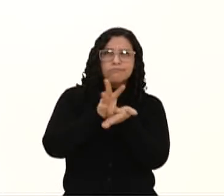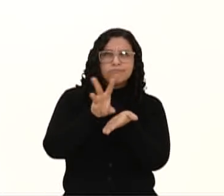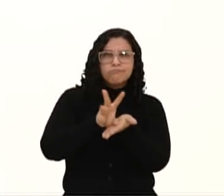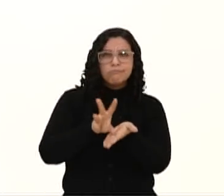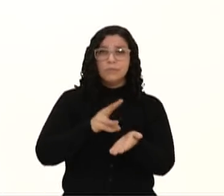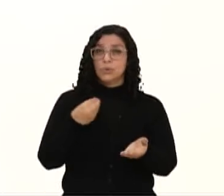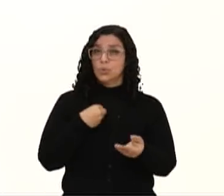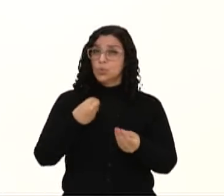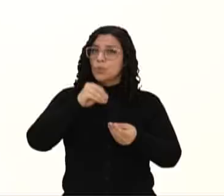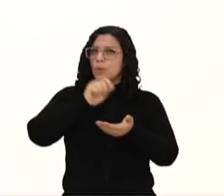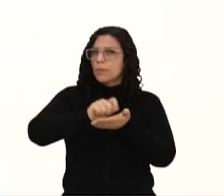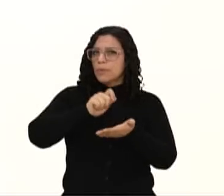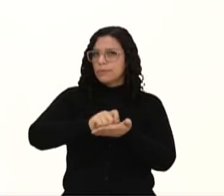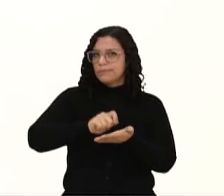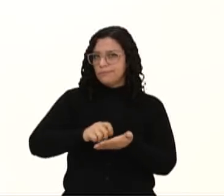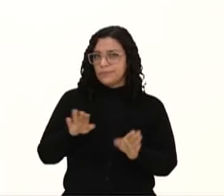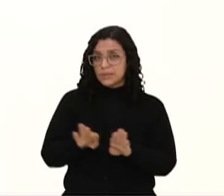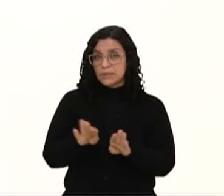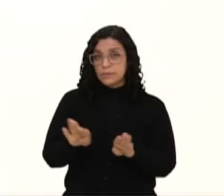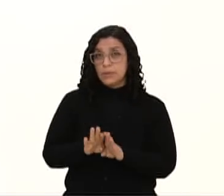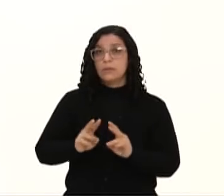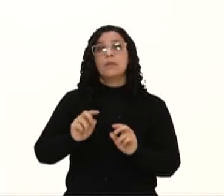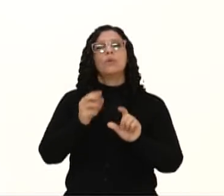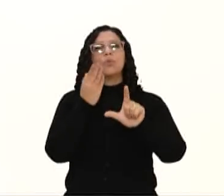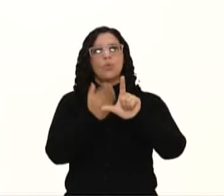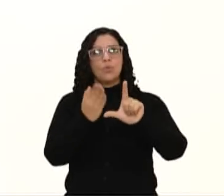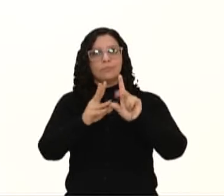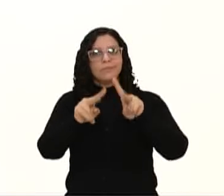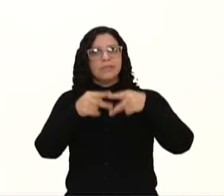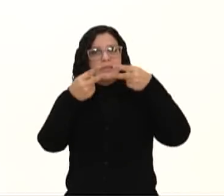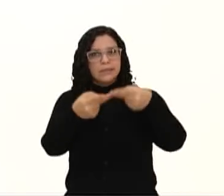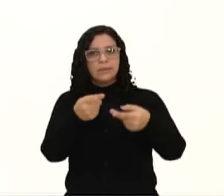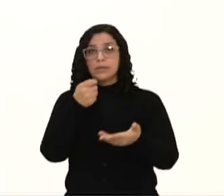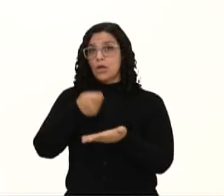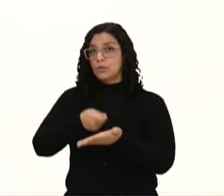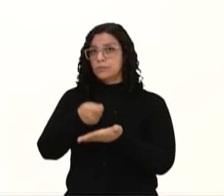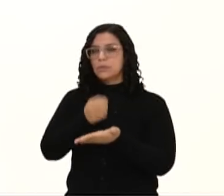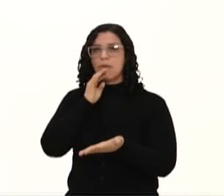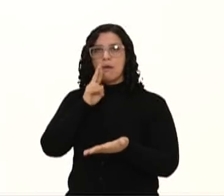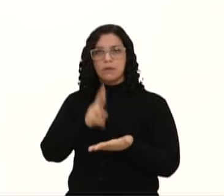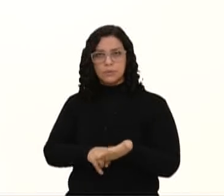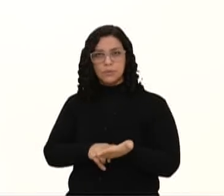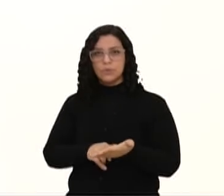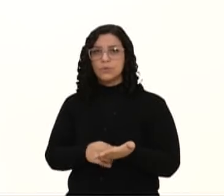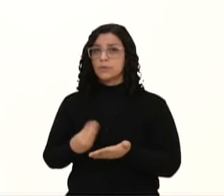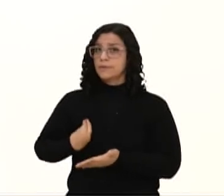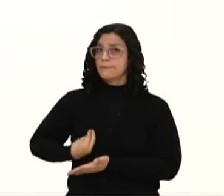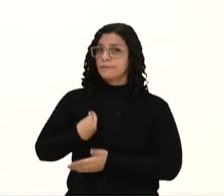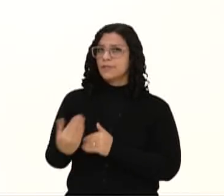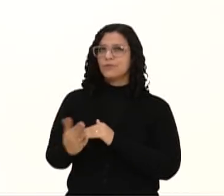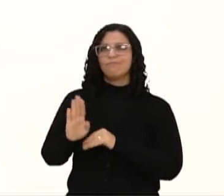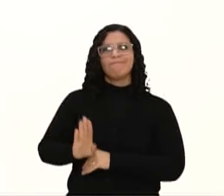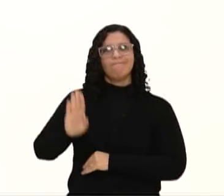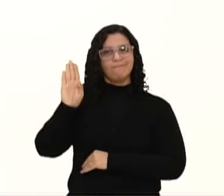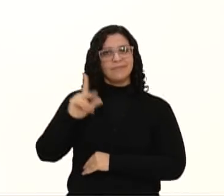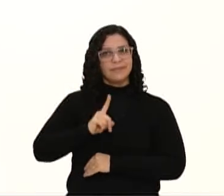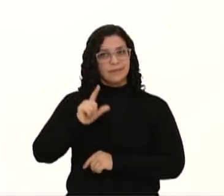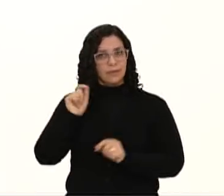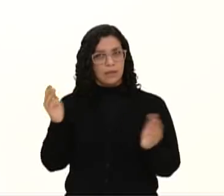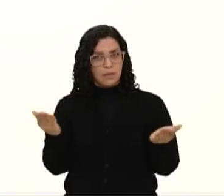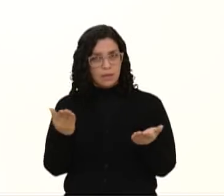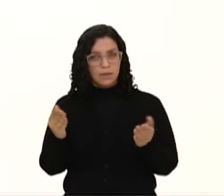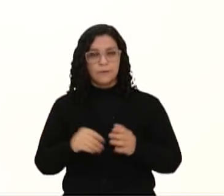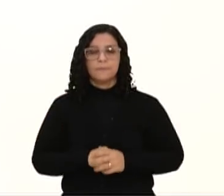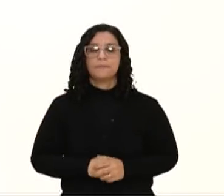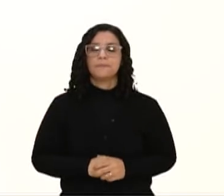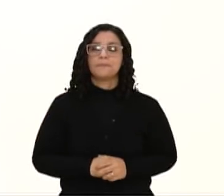aula. Entrem lá no link número 1, respondam a atividade obrigatória e confirmem a presença de vocês ali, a